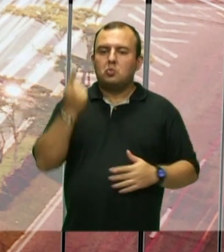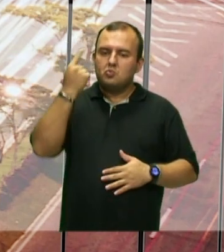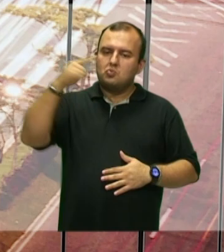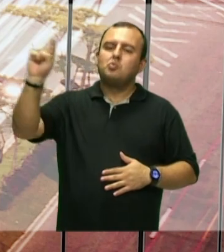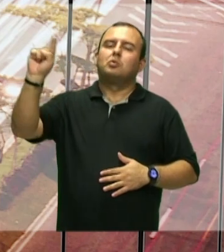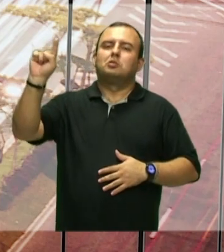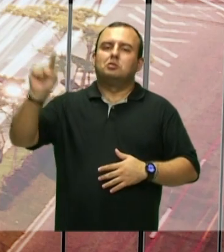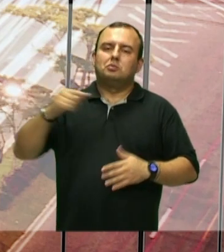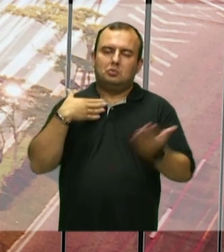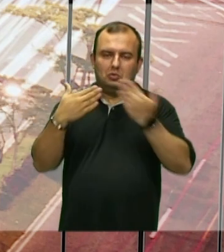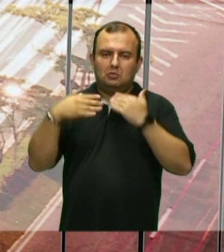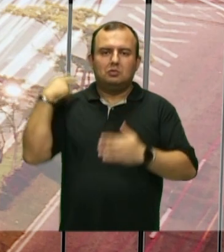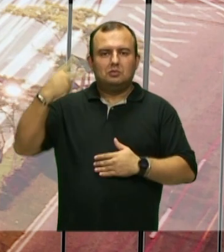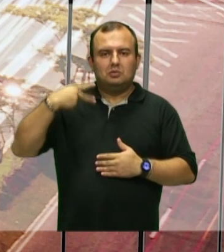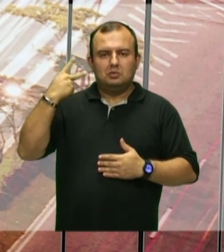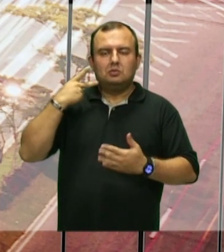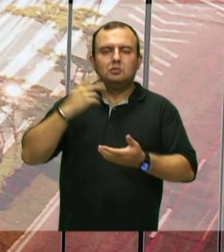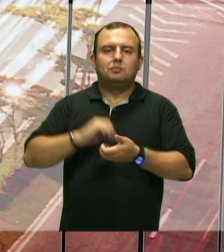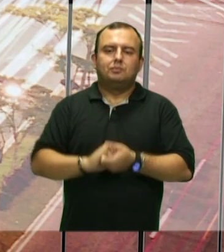bloco do Fala Vereador.